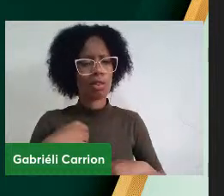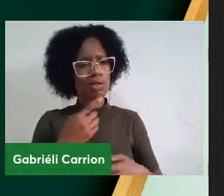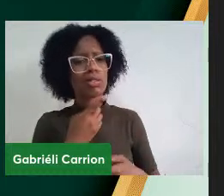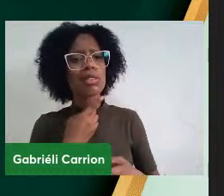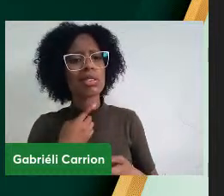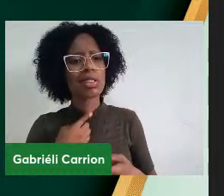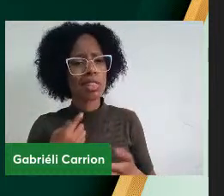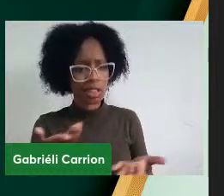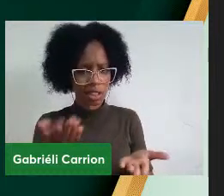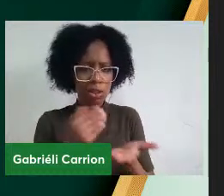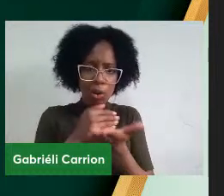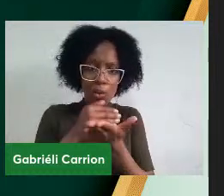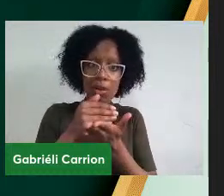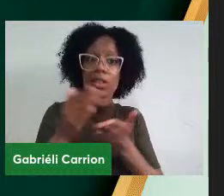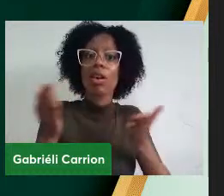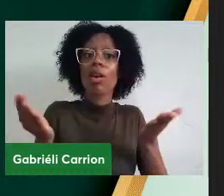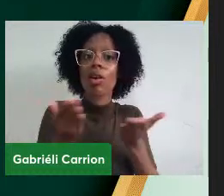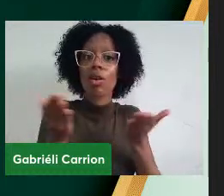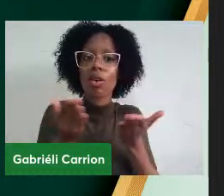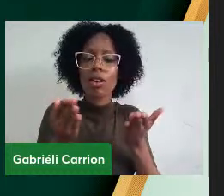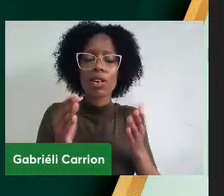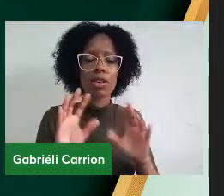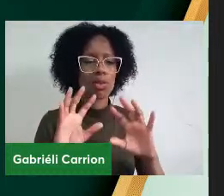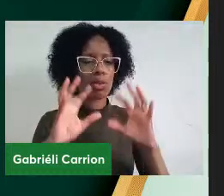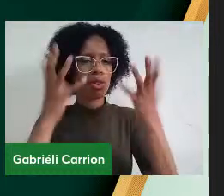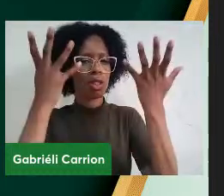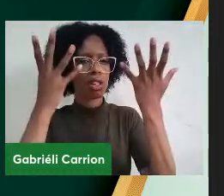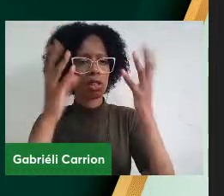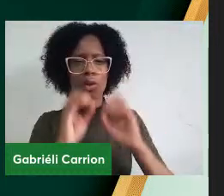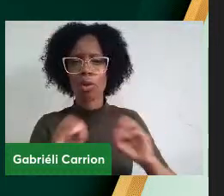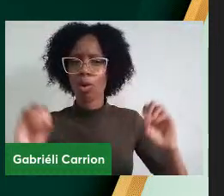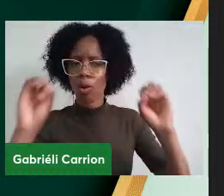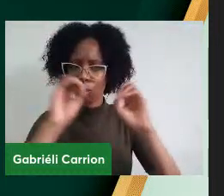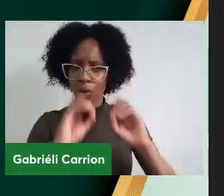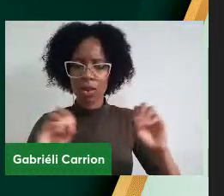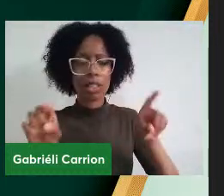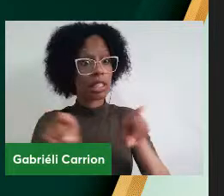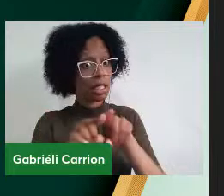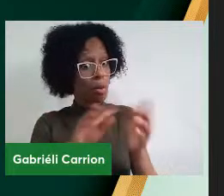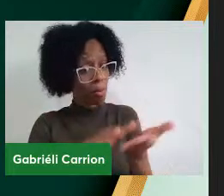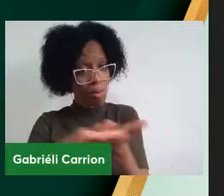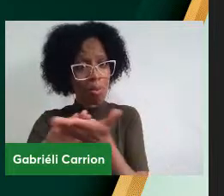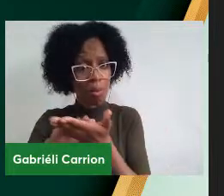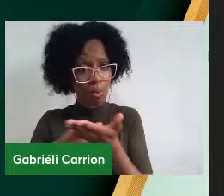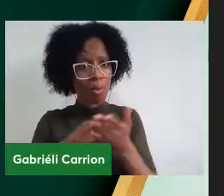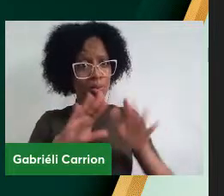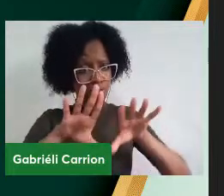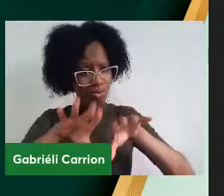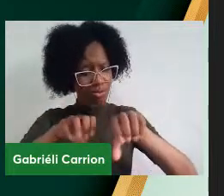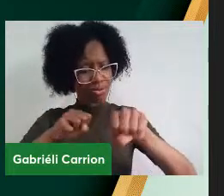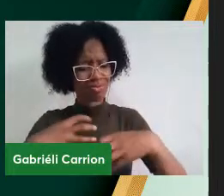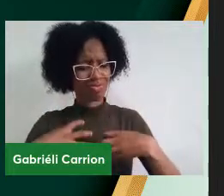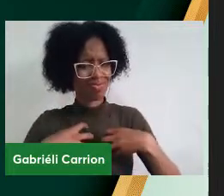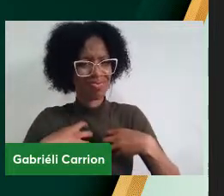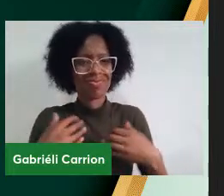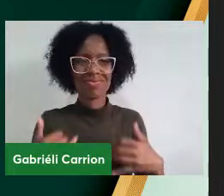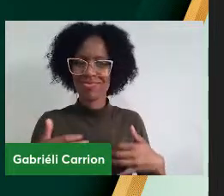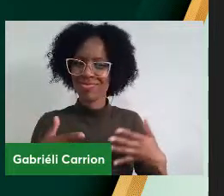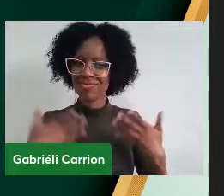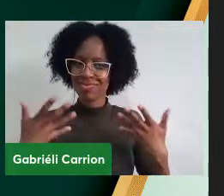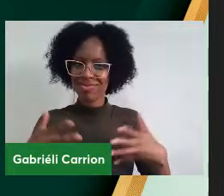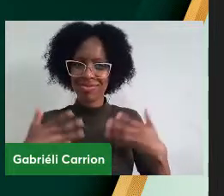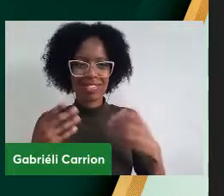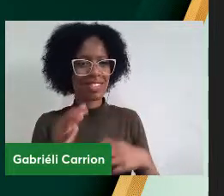desejar desde o início já desse momento uma excelente colação e os parabéns aos nossos formandos, né, que é uma satisfação para a gente acompanhar vocês